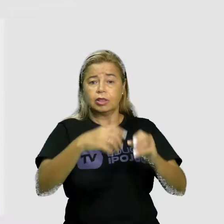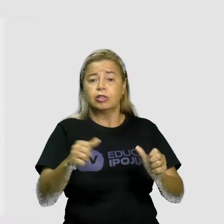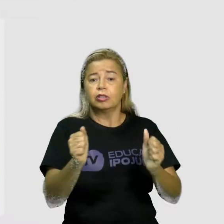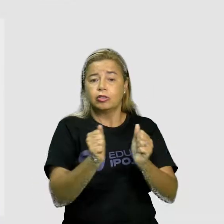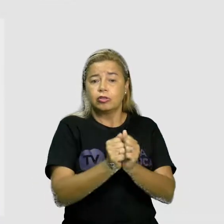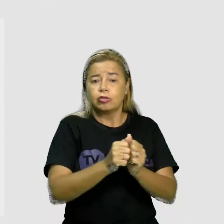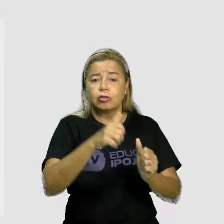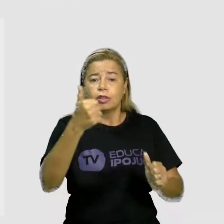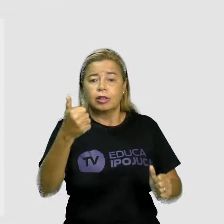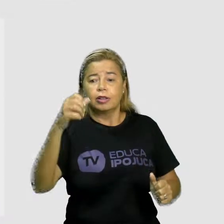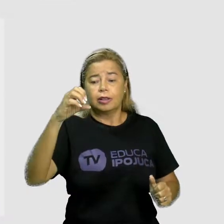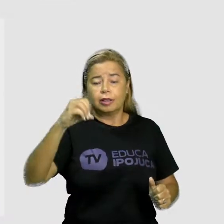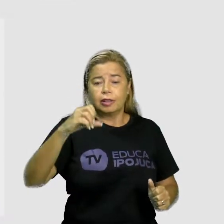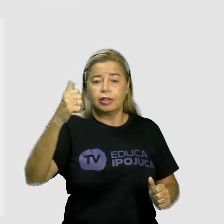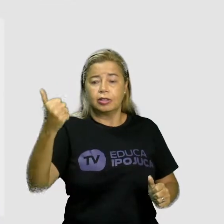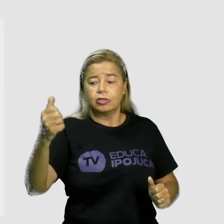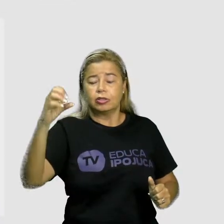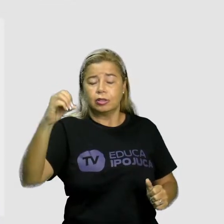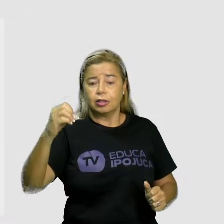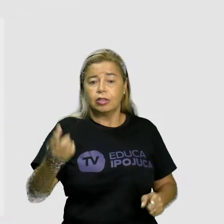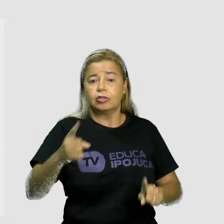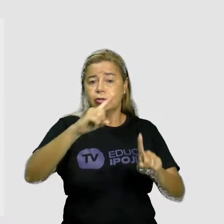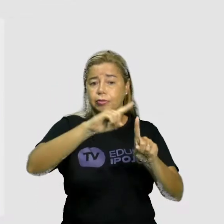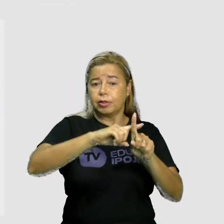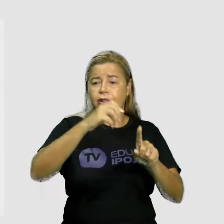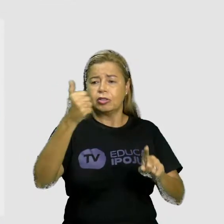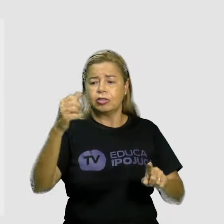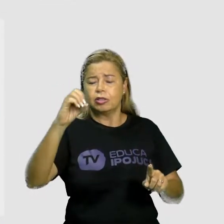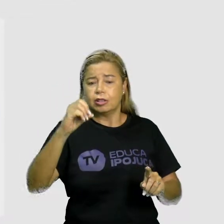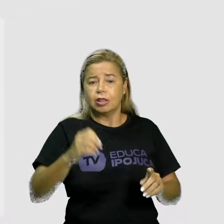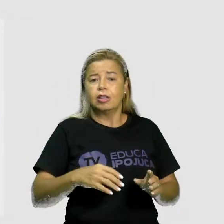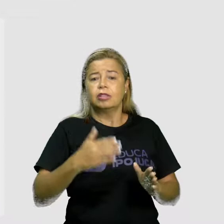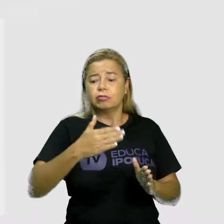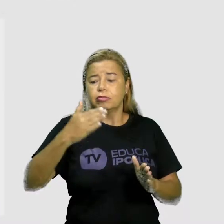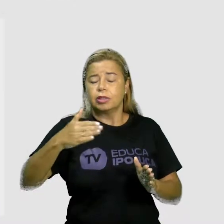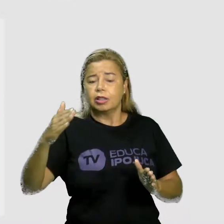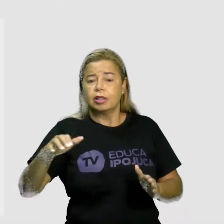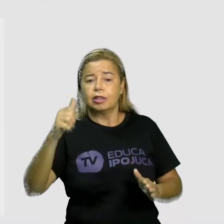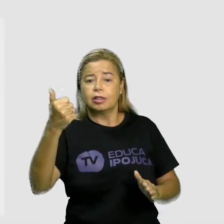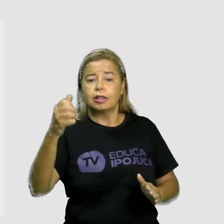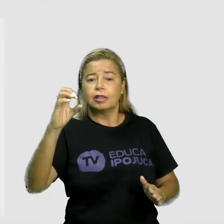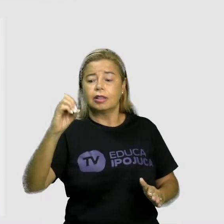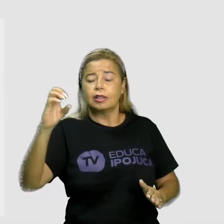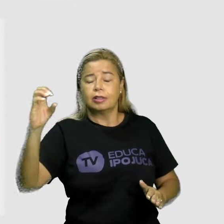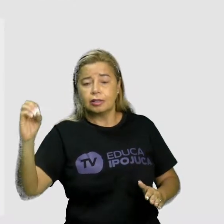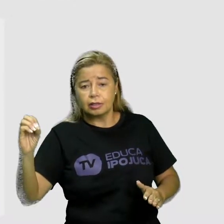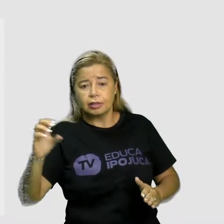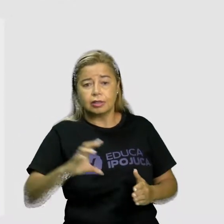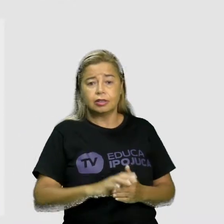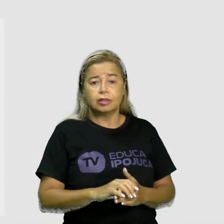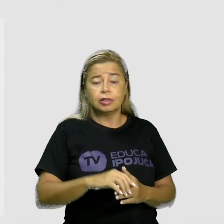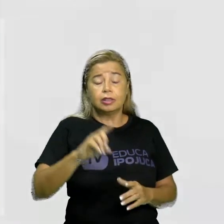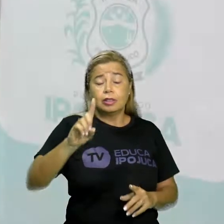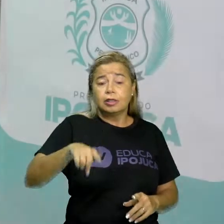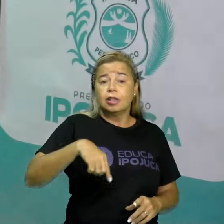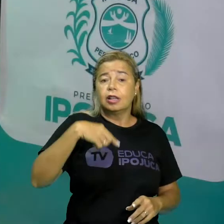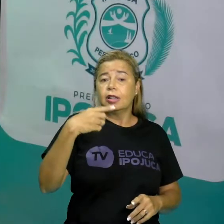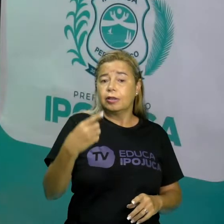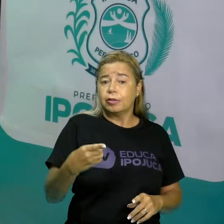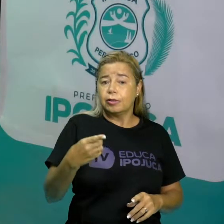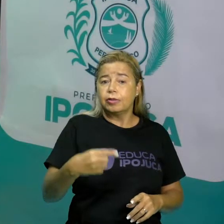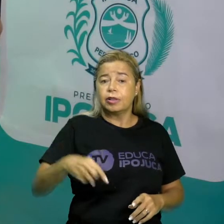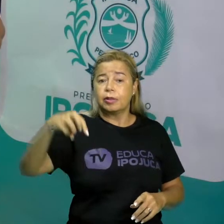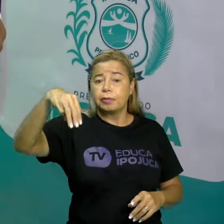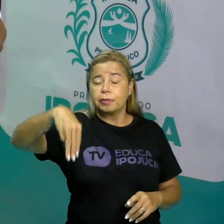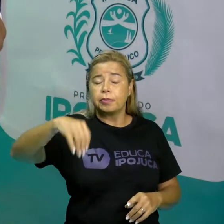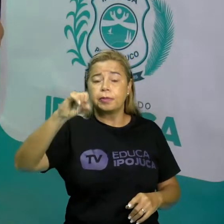temos 100. Aqui nós temos unidade de milhar. Se eu tenho unidade de milhar, eu não tenho mais 100. Eu